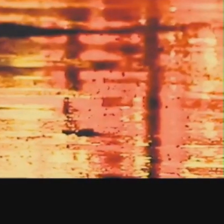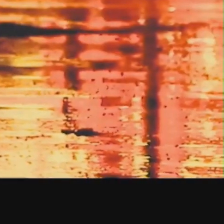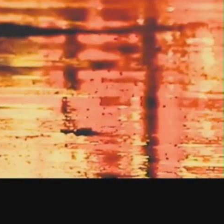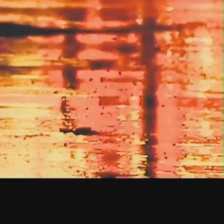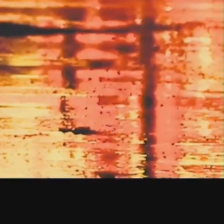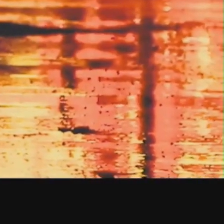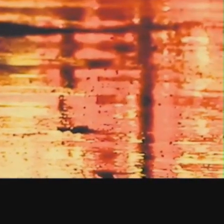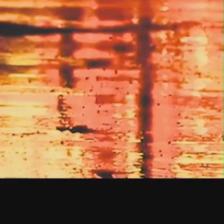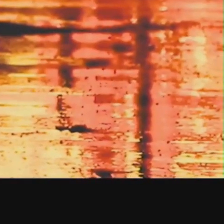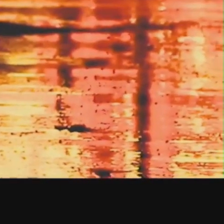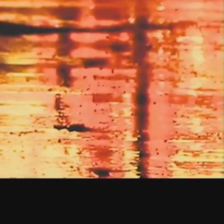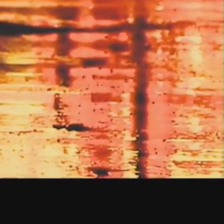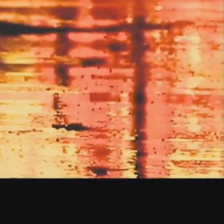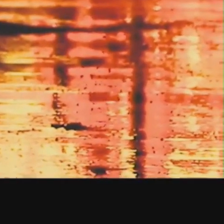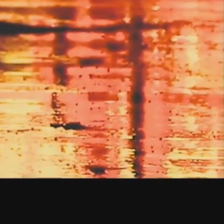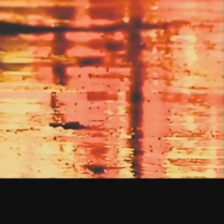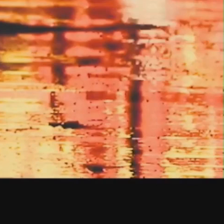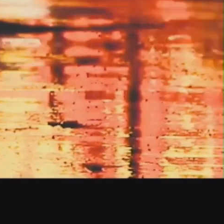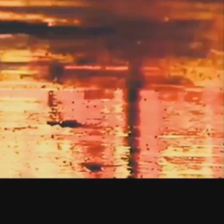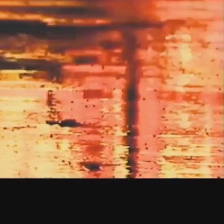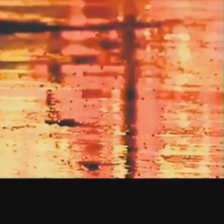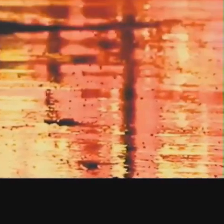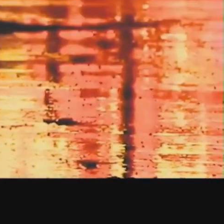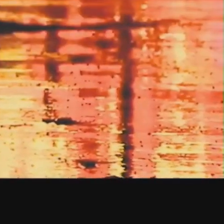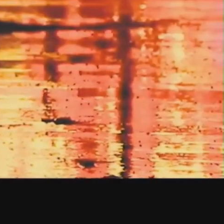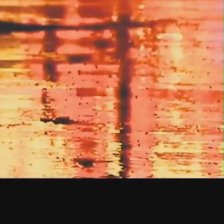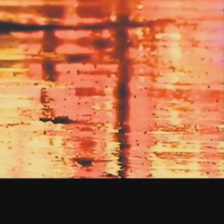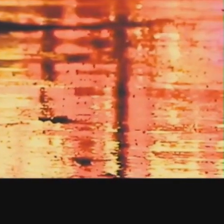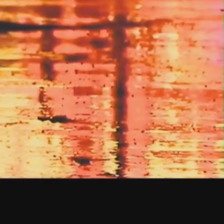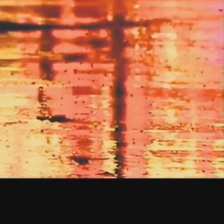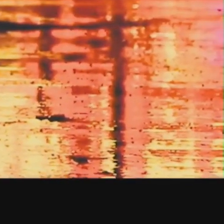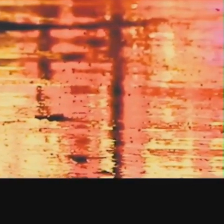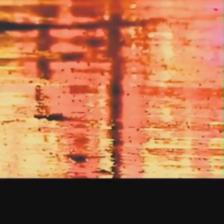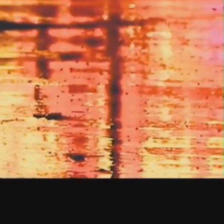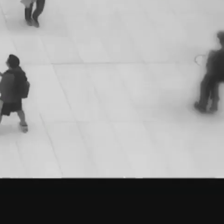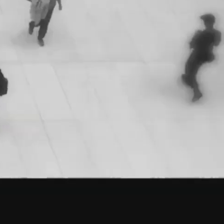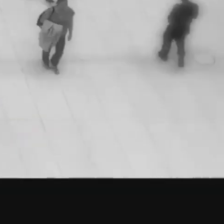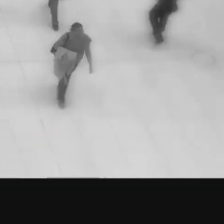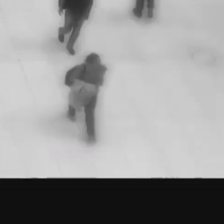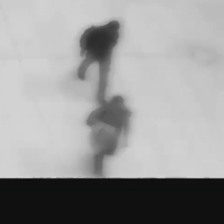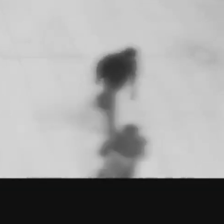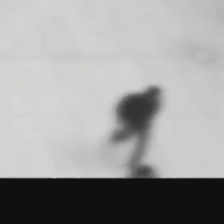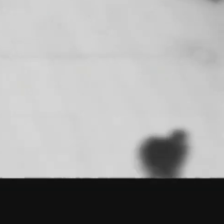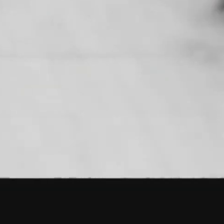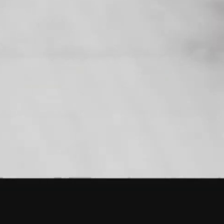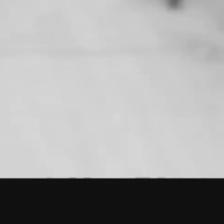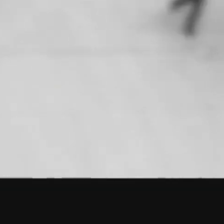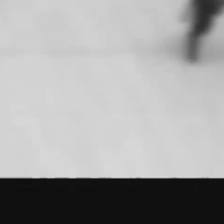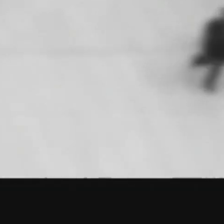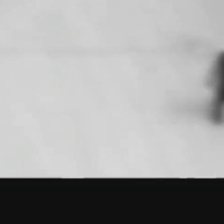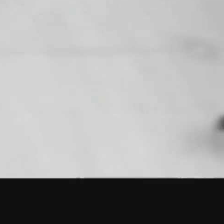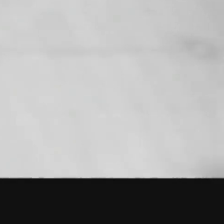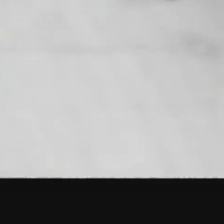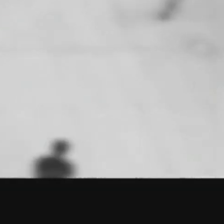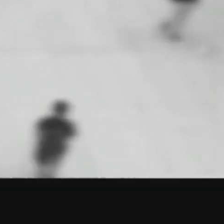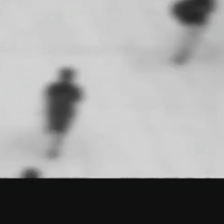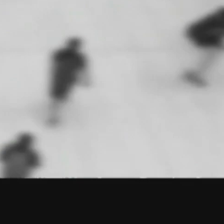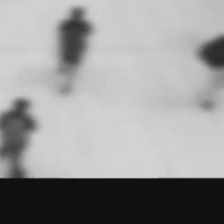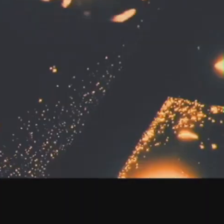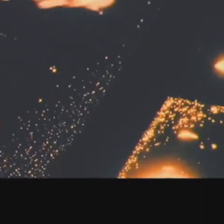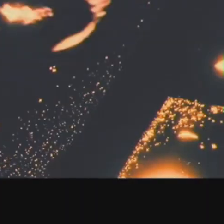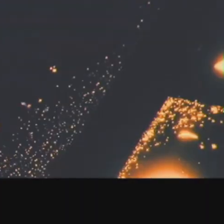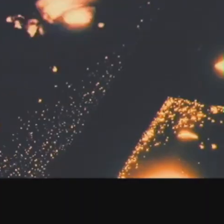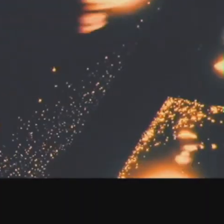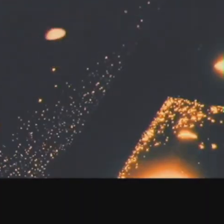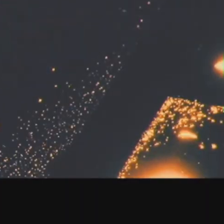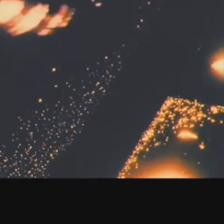Procurando uma estação. Se eu não posso mais nem dormir, o que eu tô fazendo aqui?